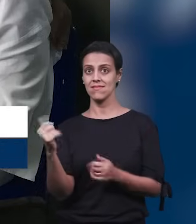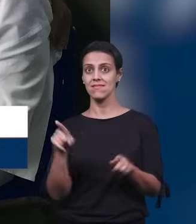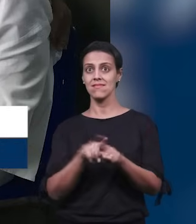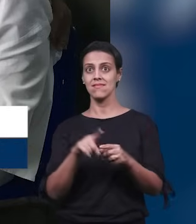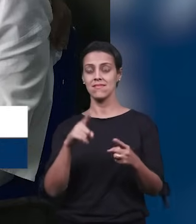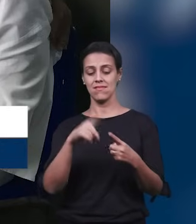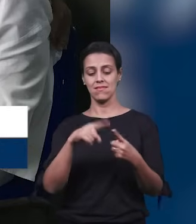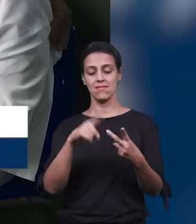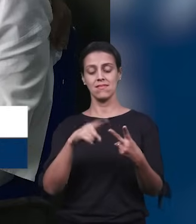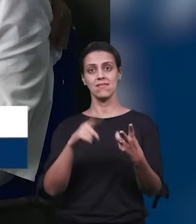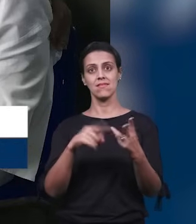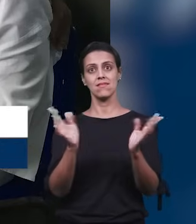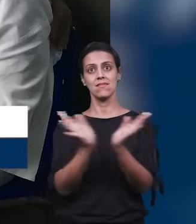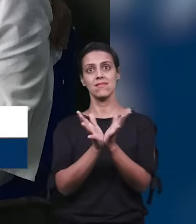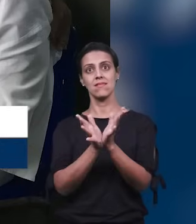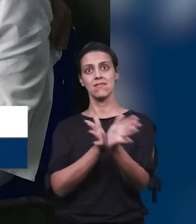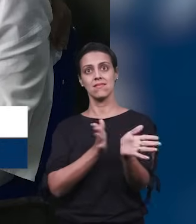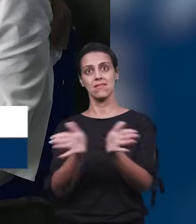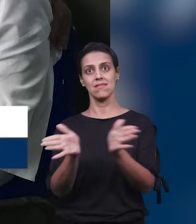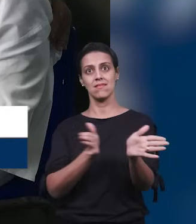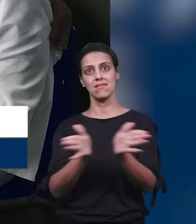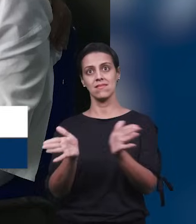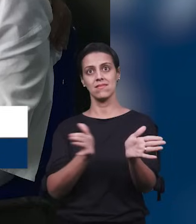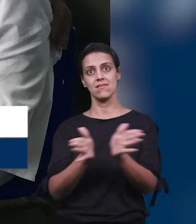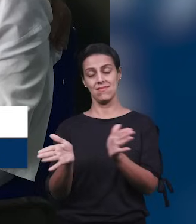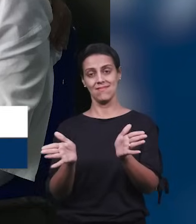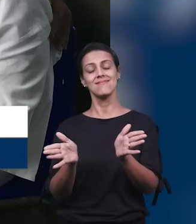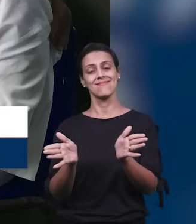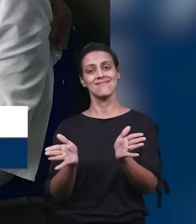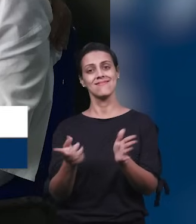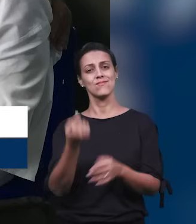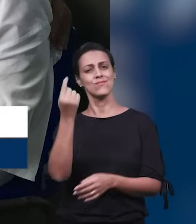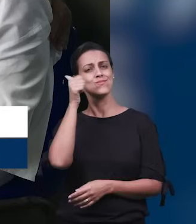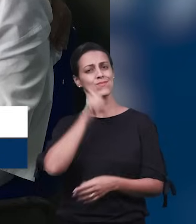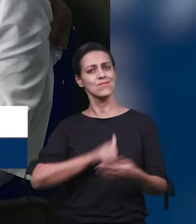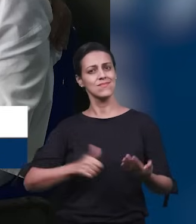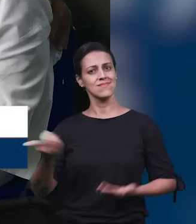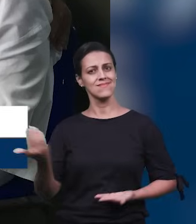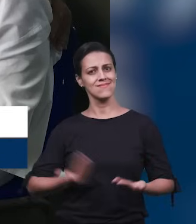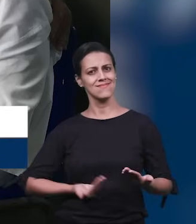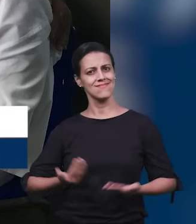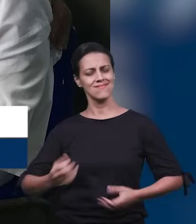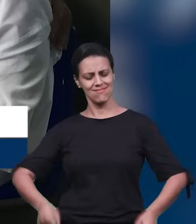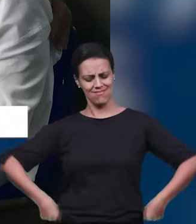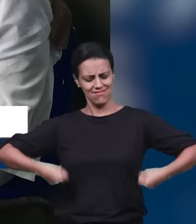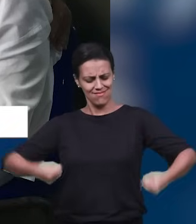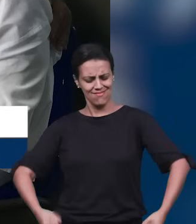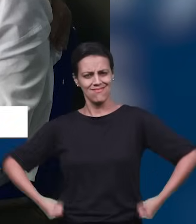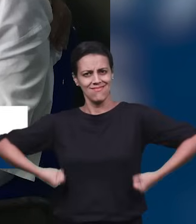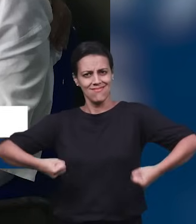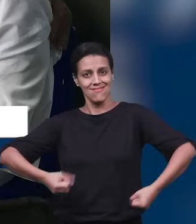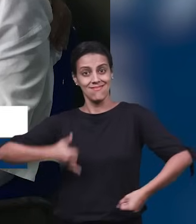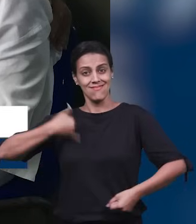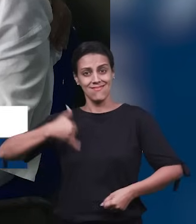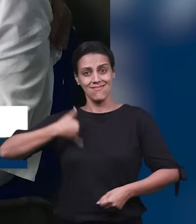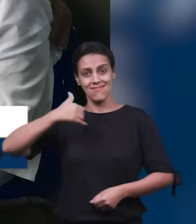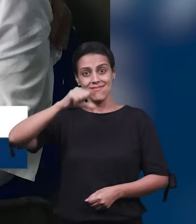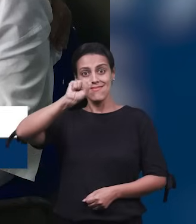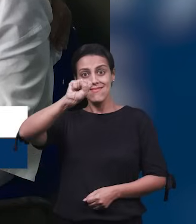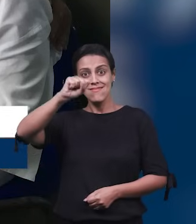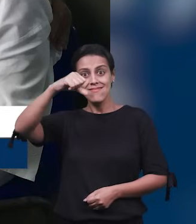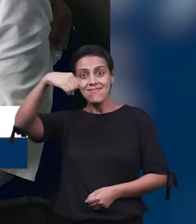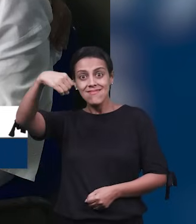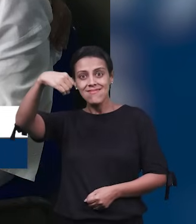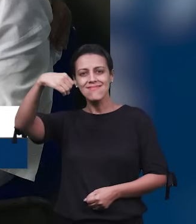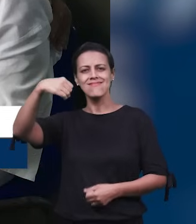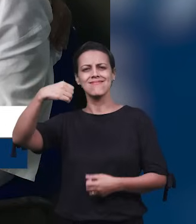de acessibilidade, inclusive uma senhora cadeirante de 89 anos de idade, para a honra e glória